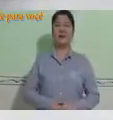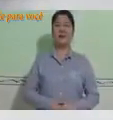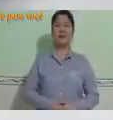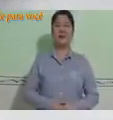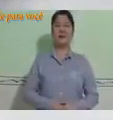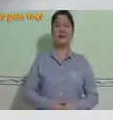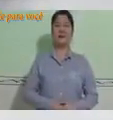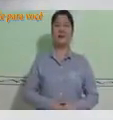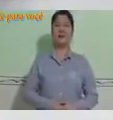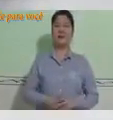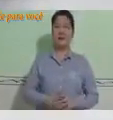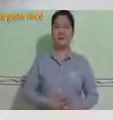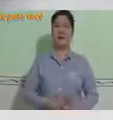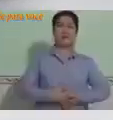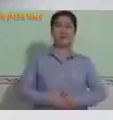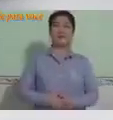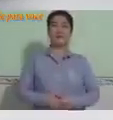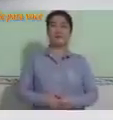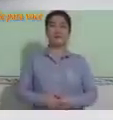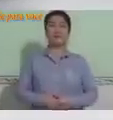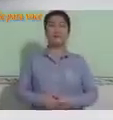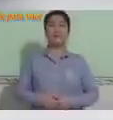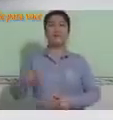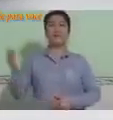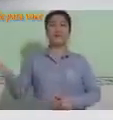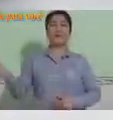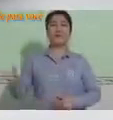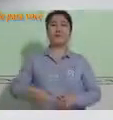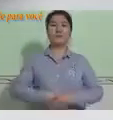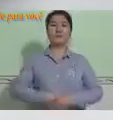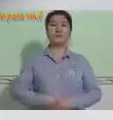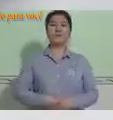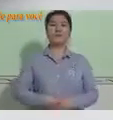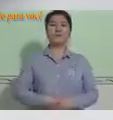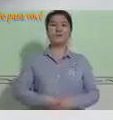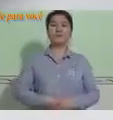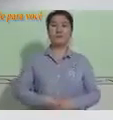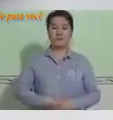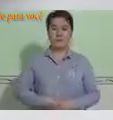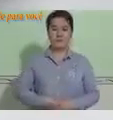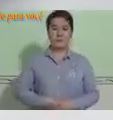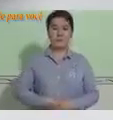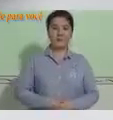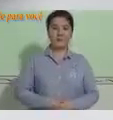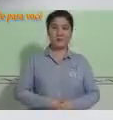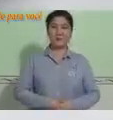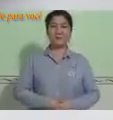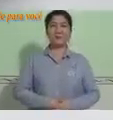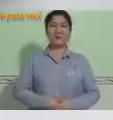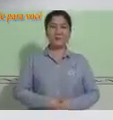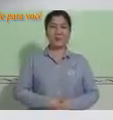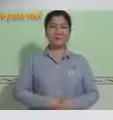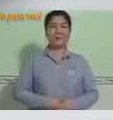No entanto, são os alimentos industrializados, como os salgadinhos ou o fast food, aqueles que têm